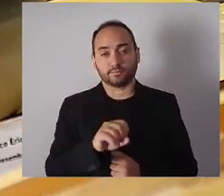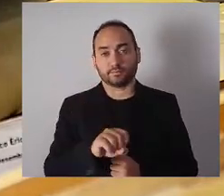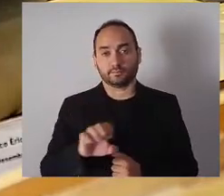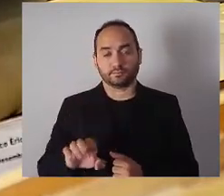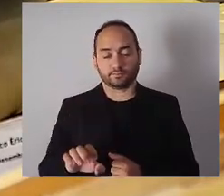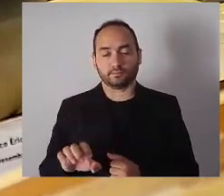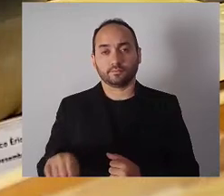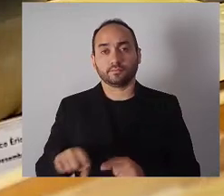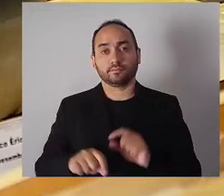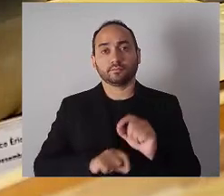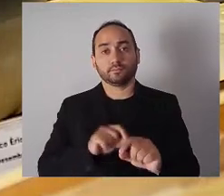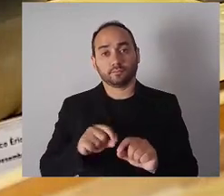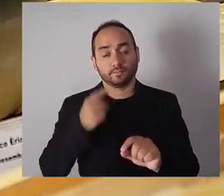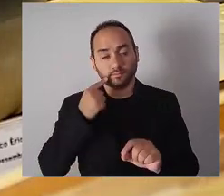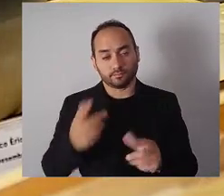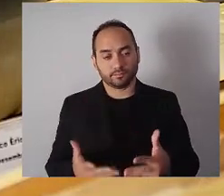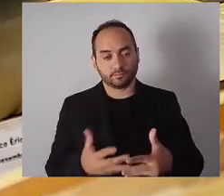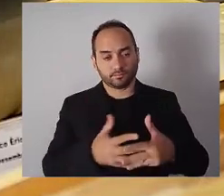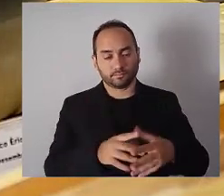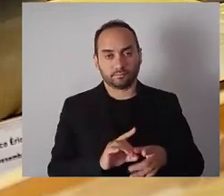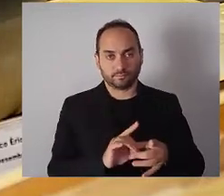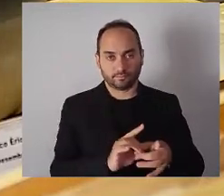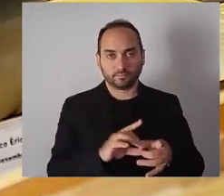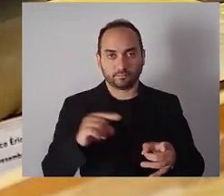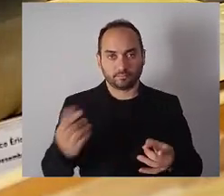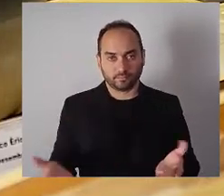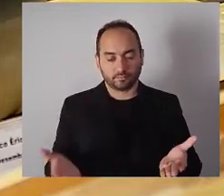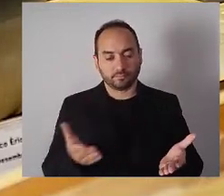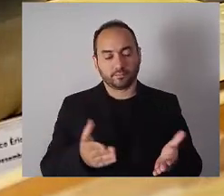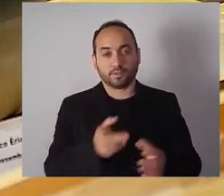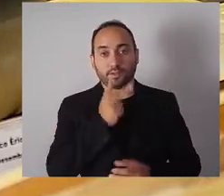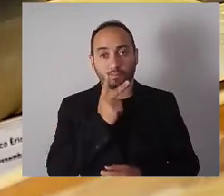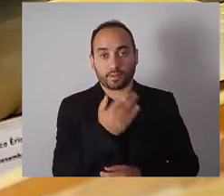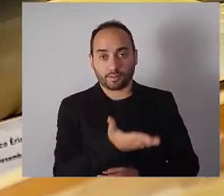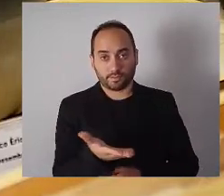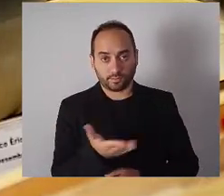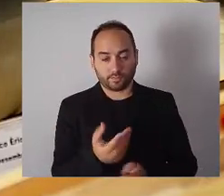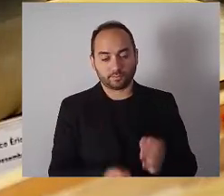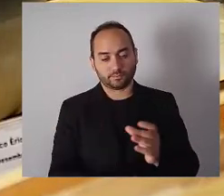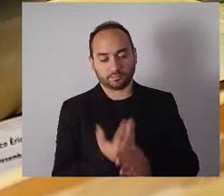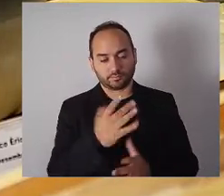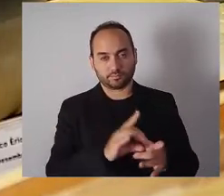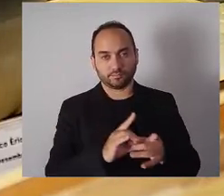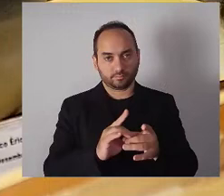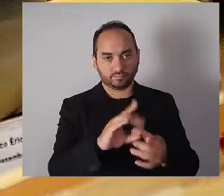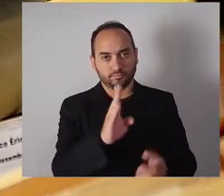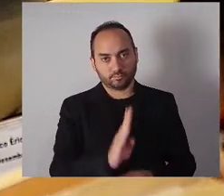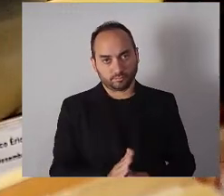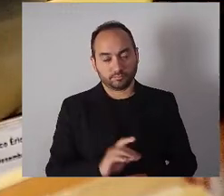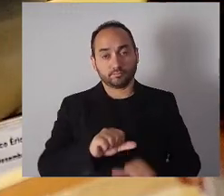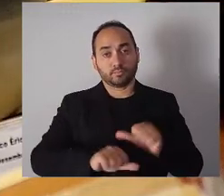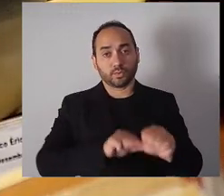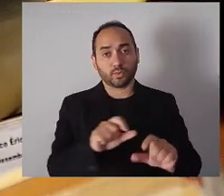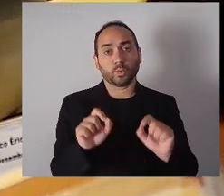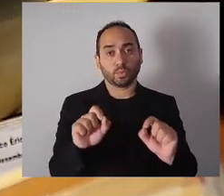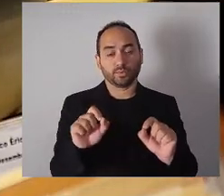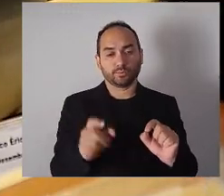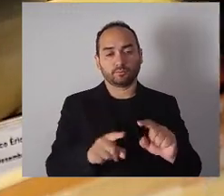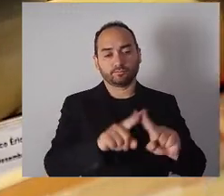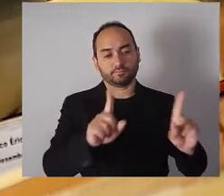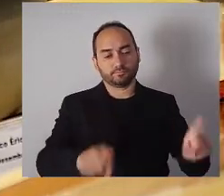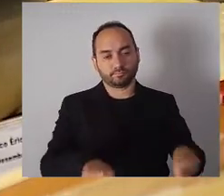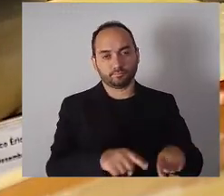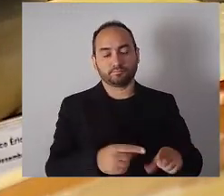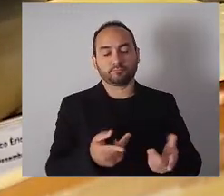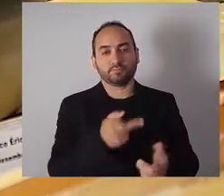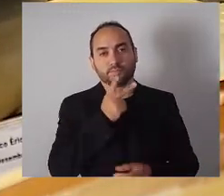consolidou o entendimento de que a fusão ocorrida entre tais partidos para a formação da União Brasil ensejou mudança substancial do programa partidário em